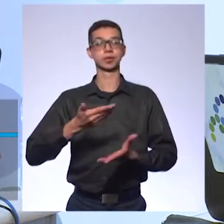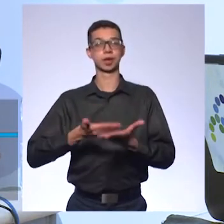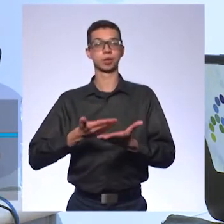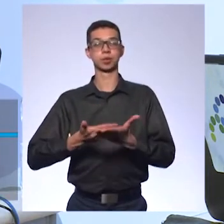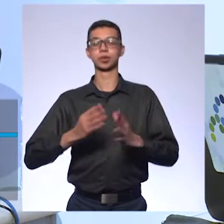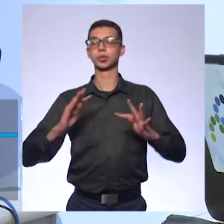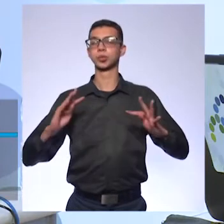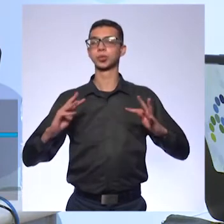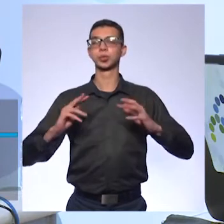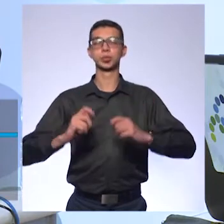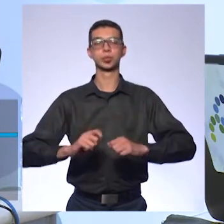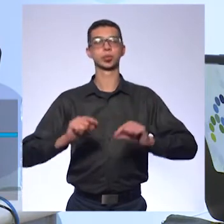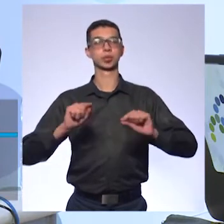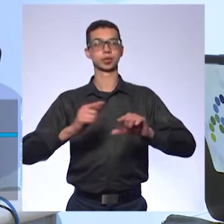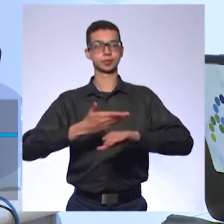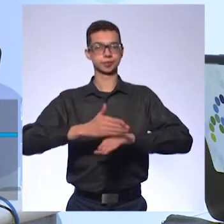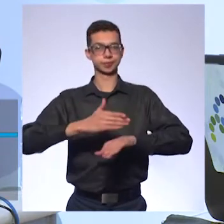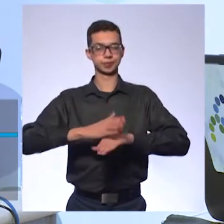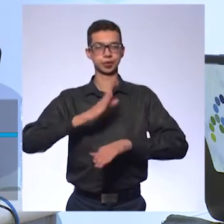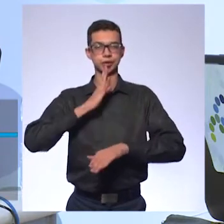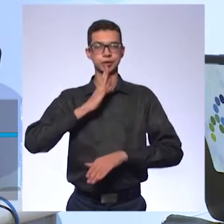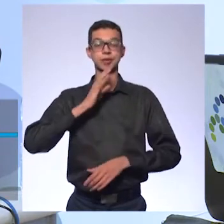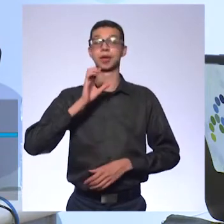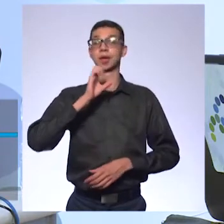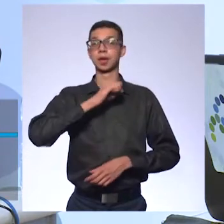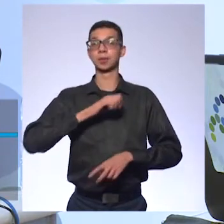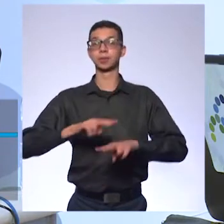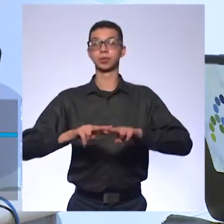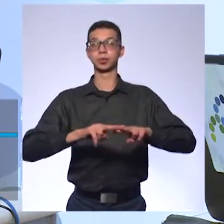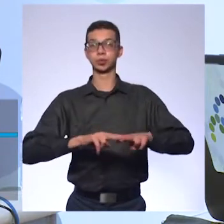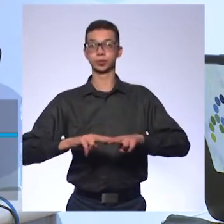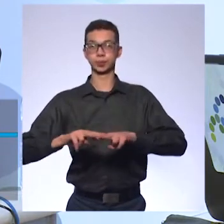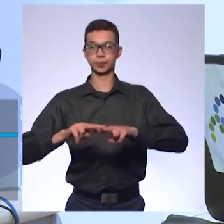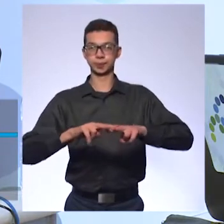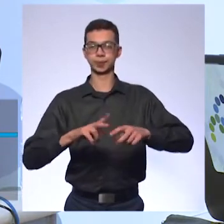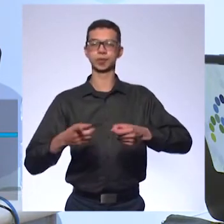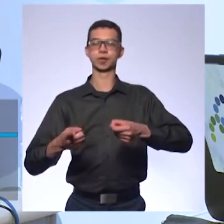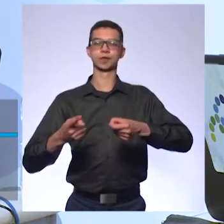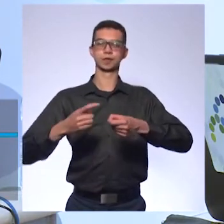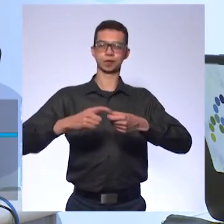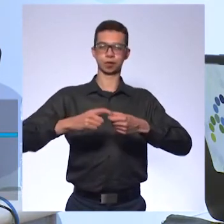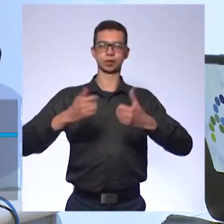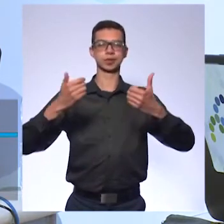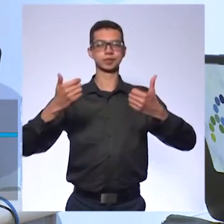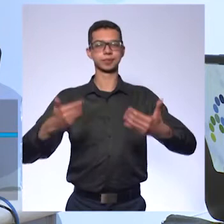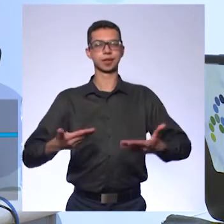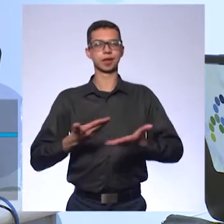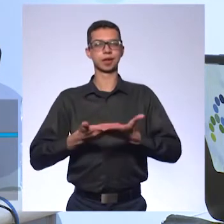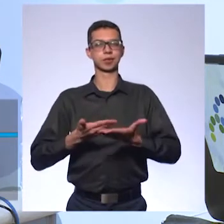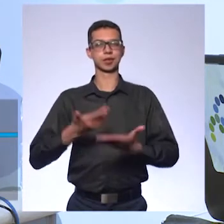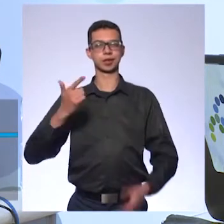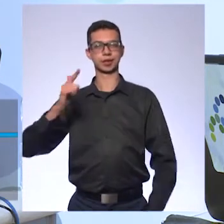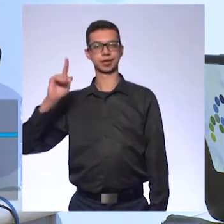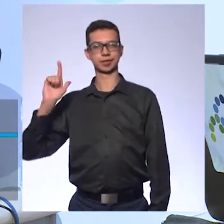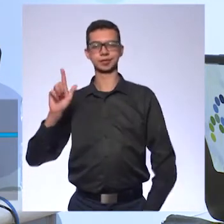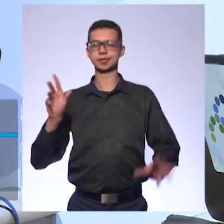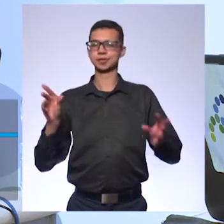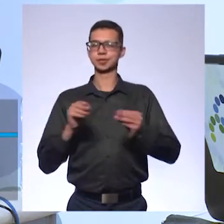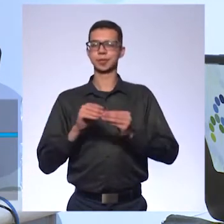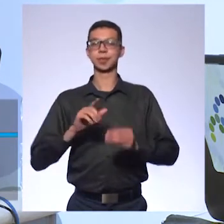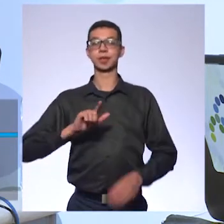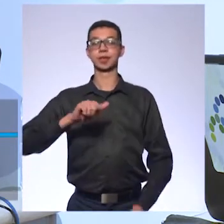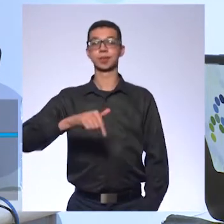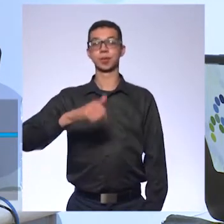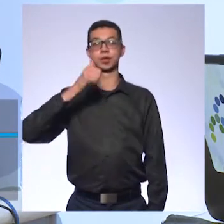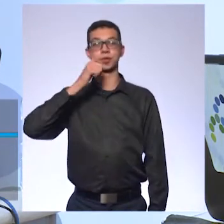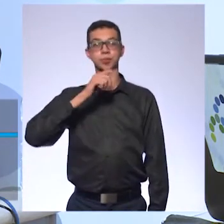habilidade trabalhada, uma rápida retomada da aula anterior e, em seguida, a professora Milene apresenta o conteúdo